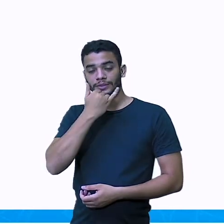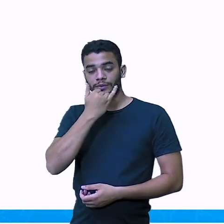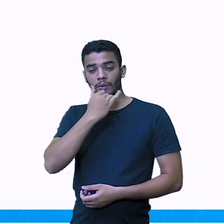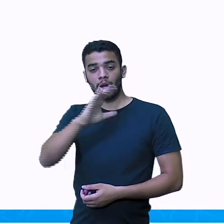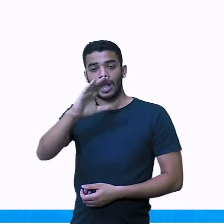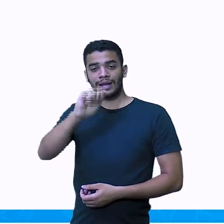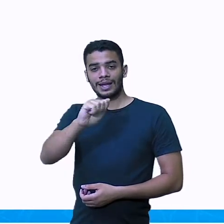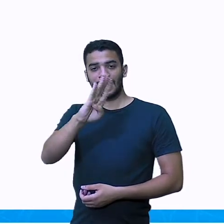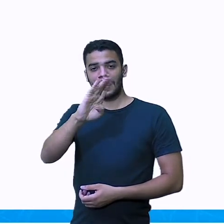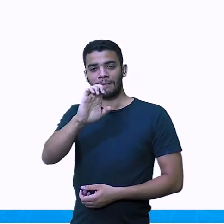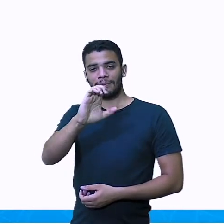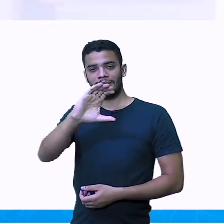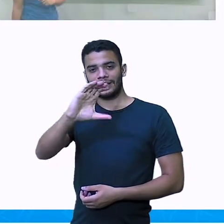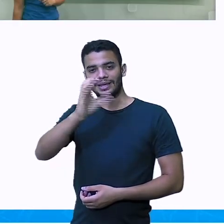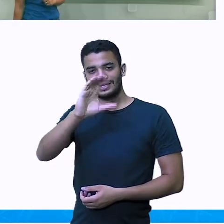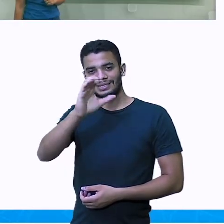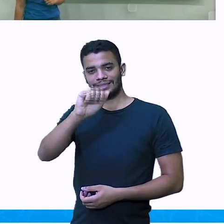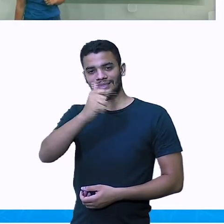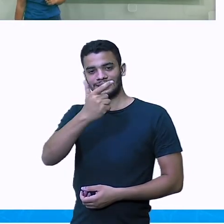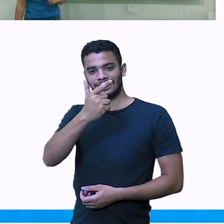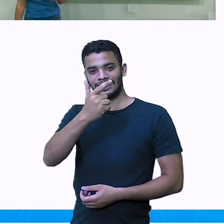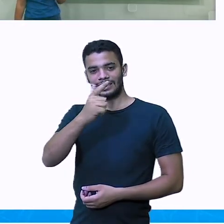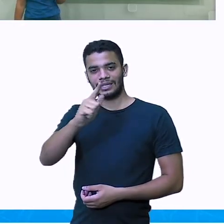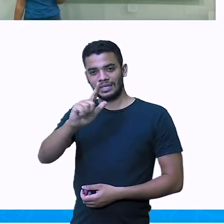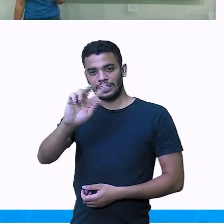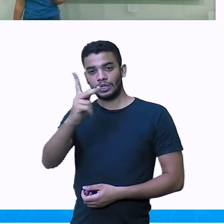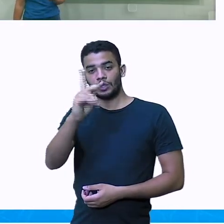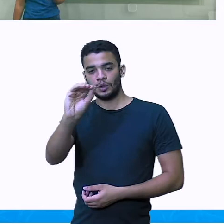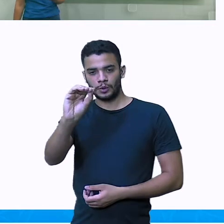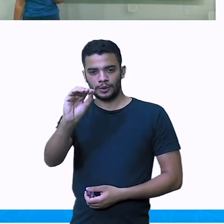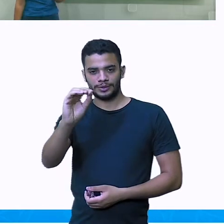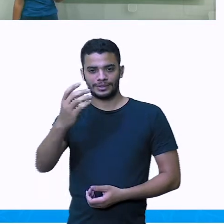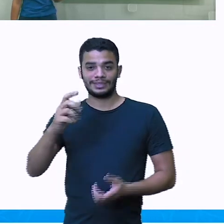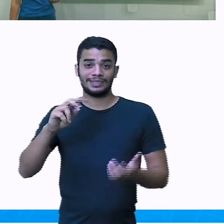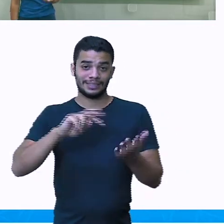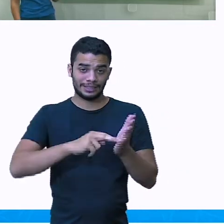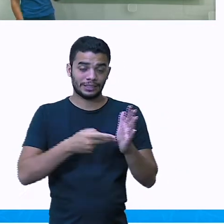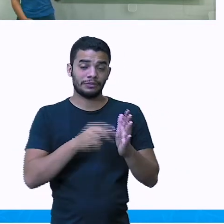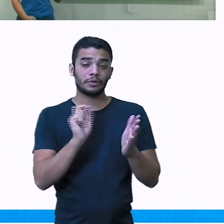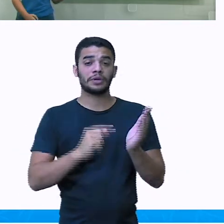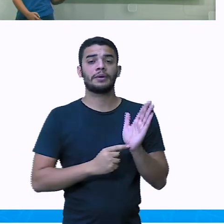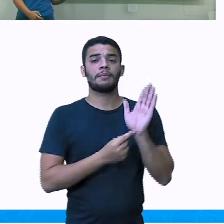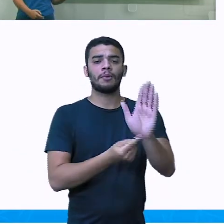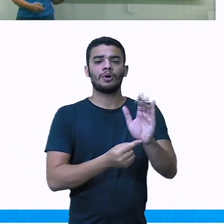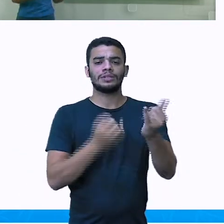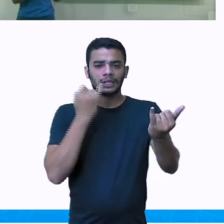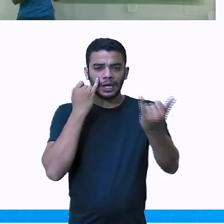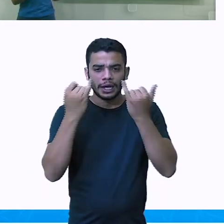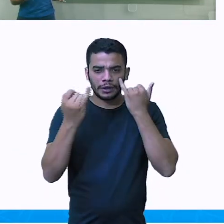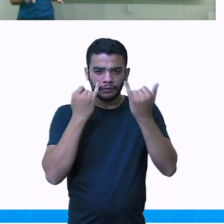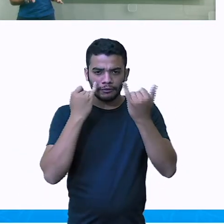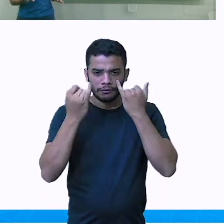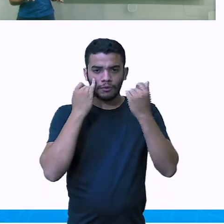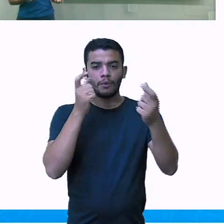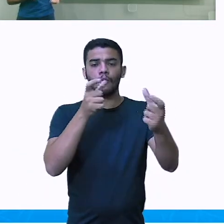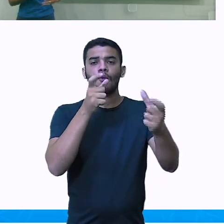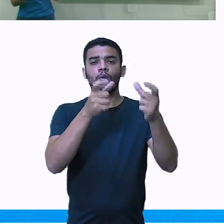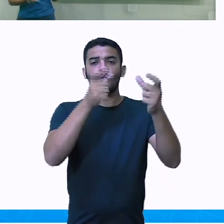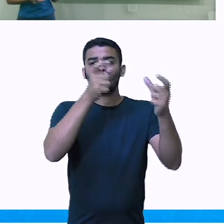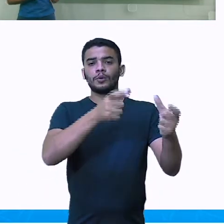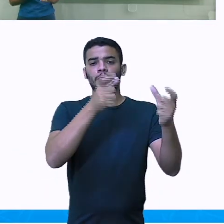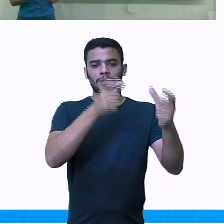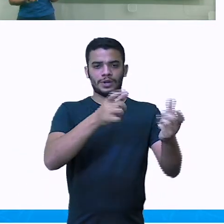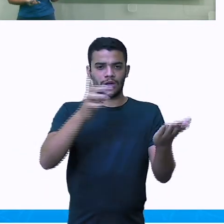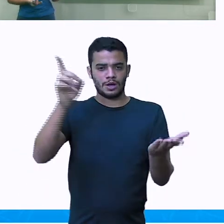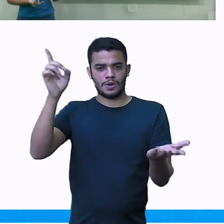escrita. Geralmente, também acompanha uma saudação, como caro e prezado,